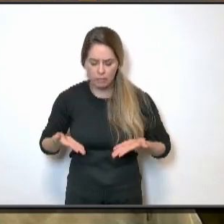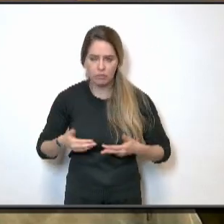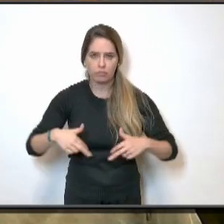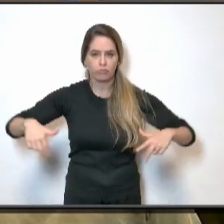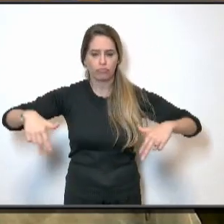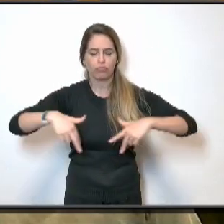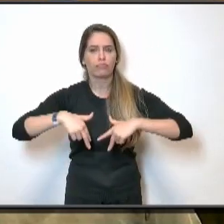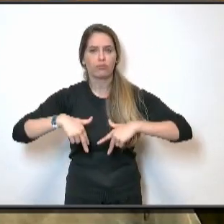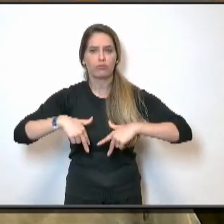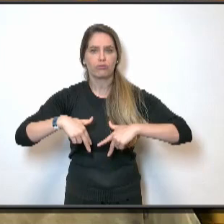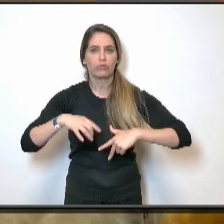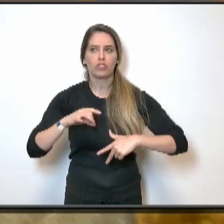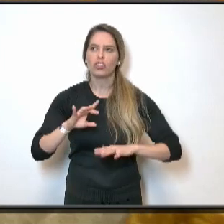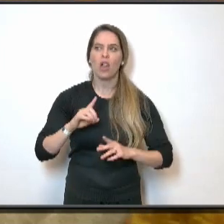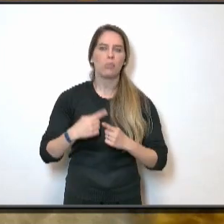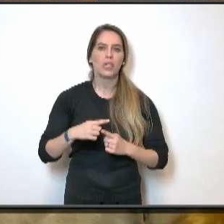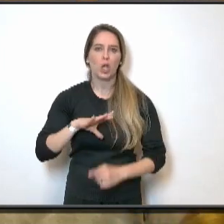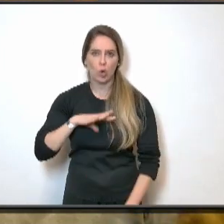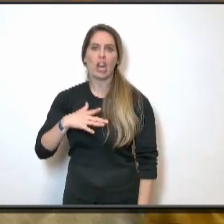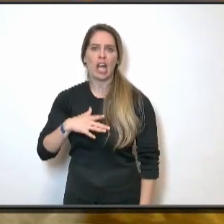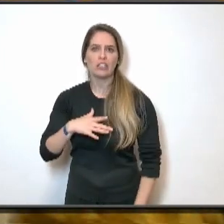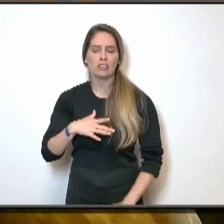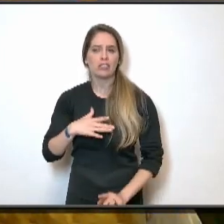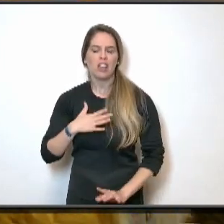Não apenas como um ímpeto.